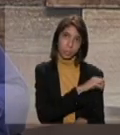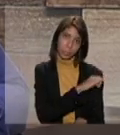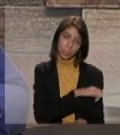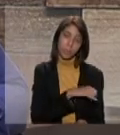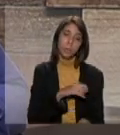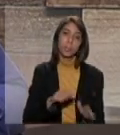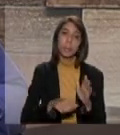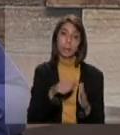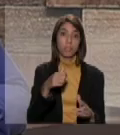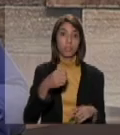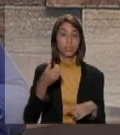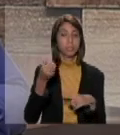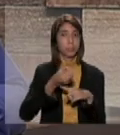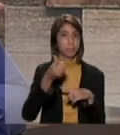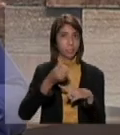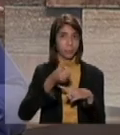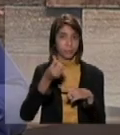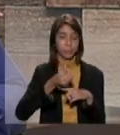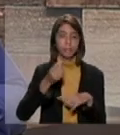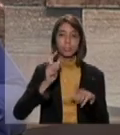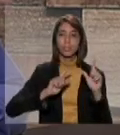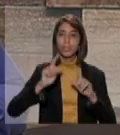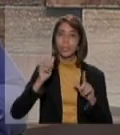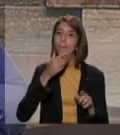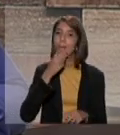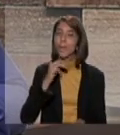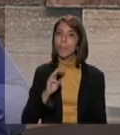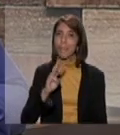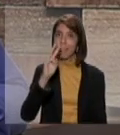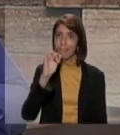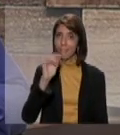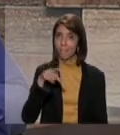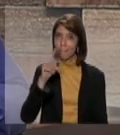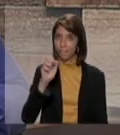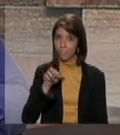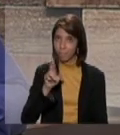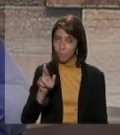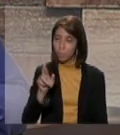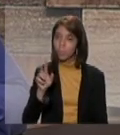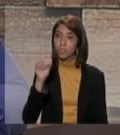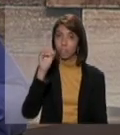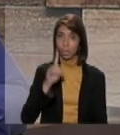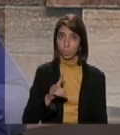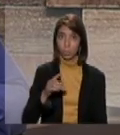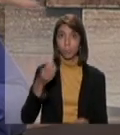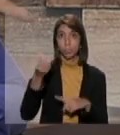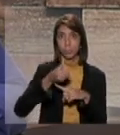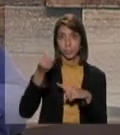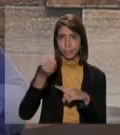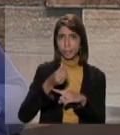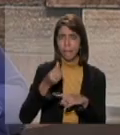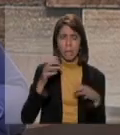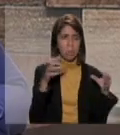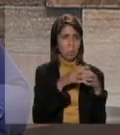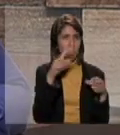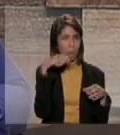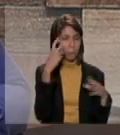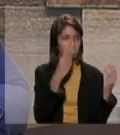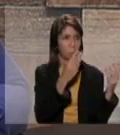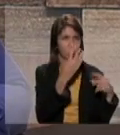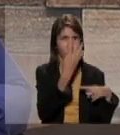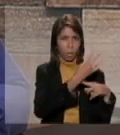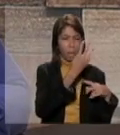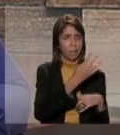fiz na Manchete. Foi uma época que o Wilker foi contratado como diretor de teledramaturgia na Manchete. Aí ele levou uma galera da TV